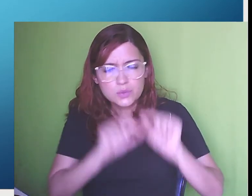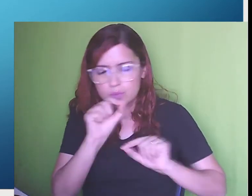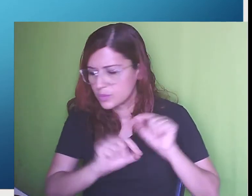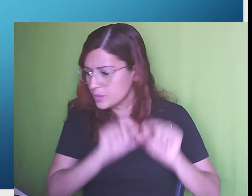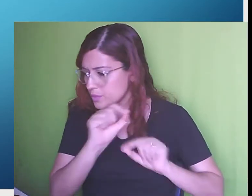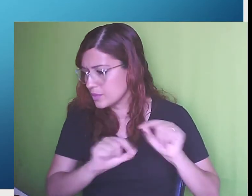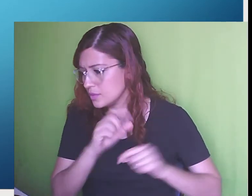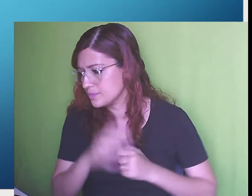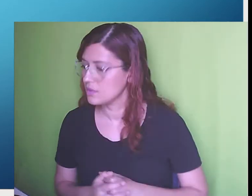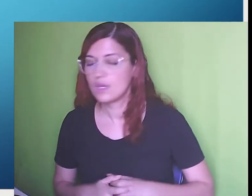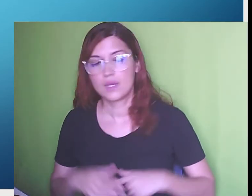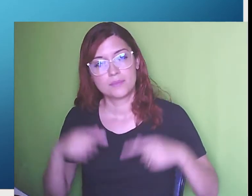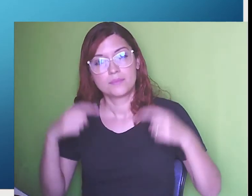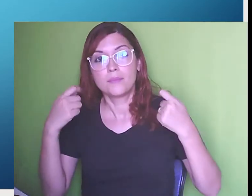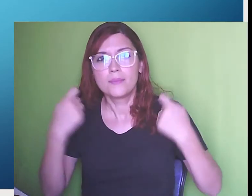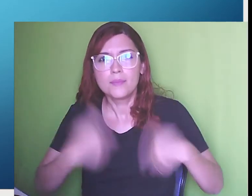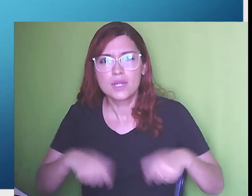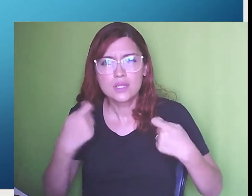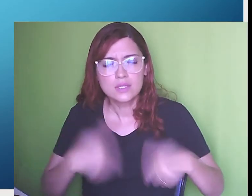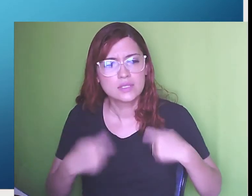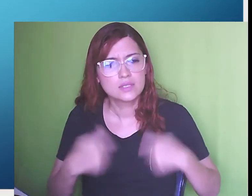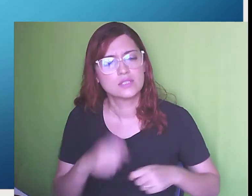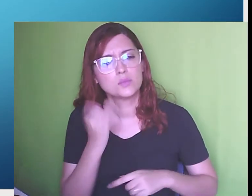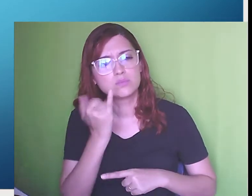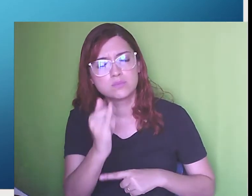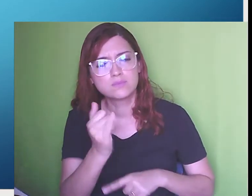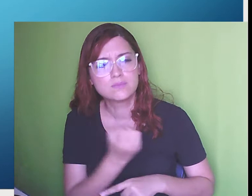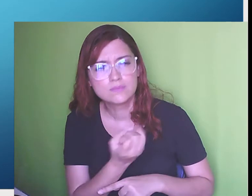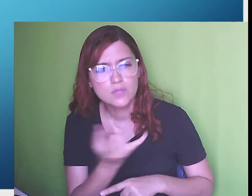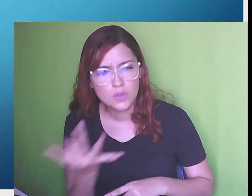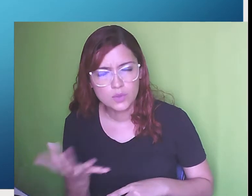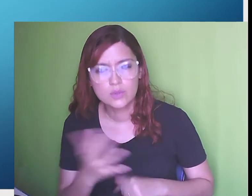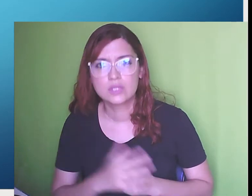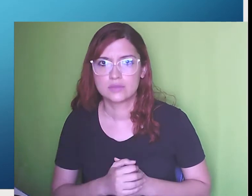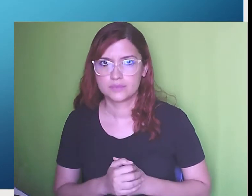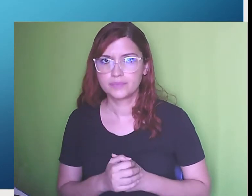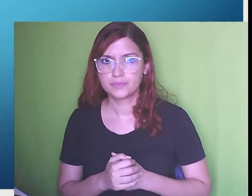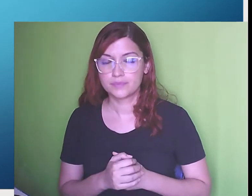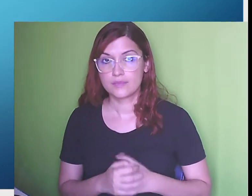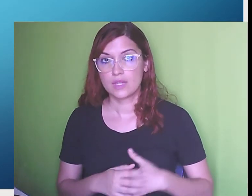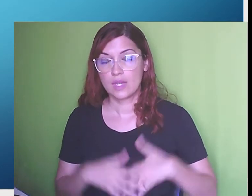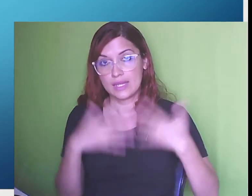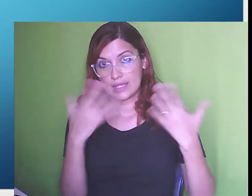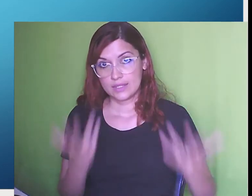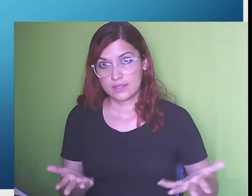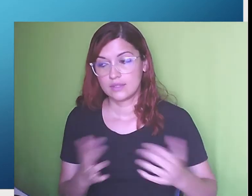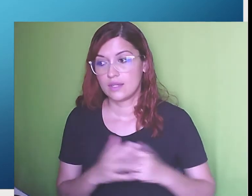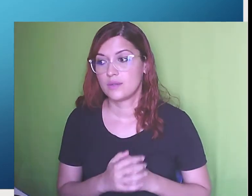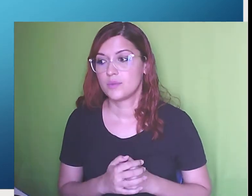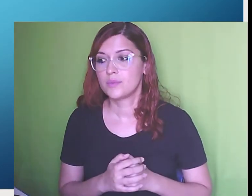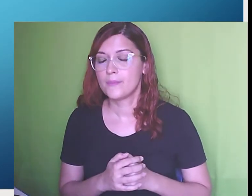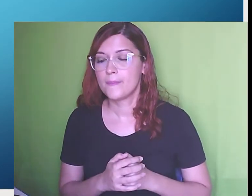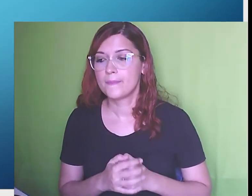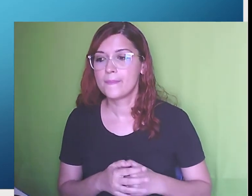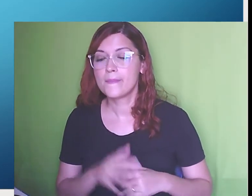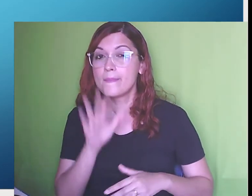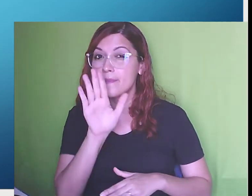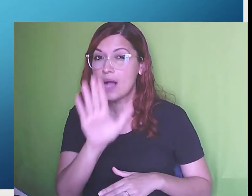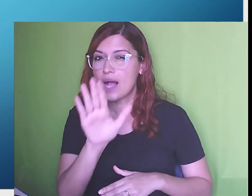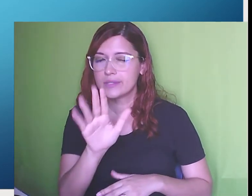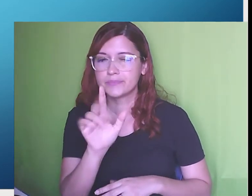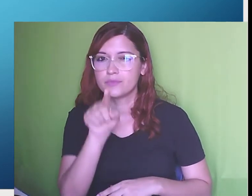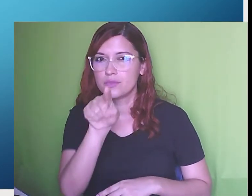Então, no projeto elétrico, ele precisa saber qual o valor